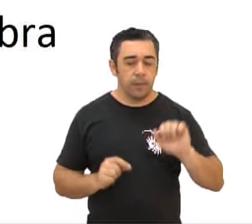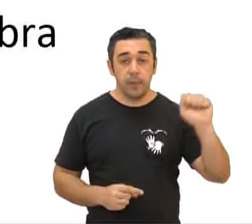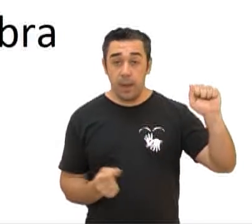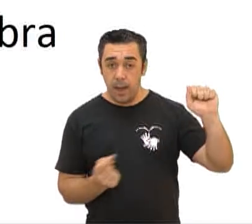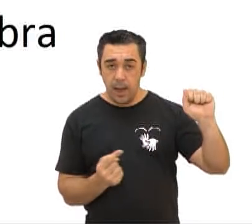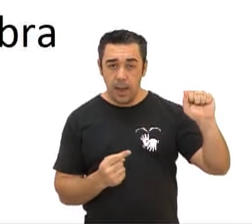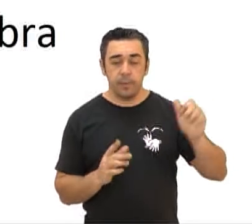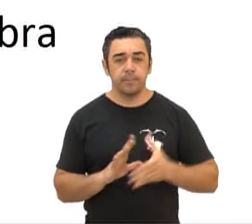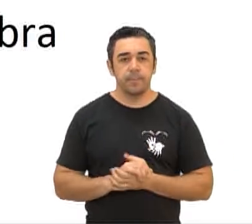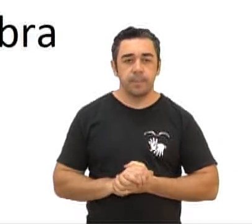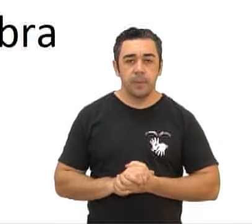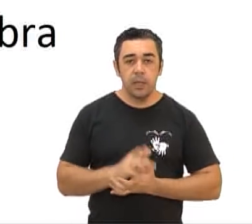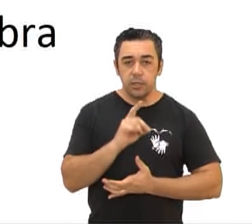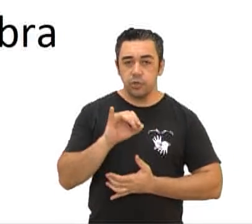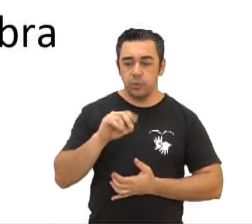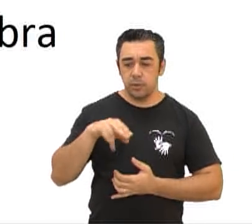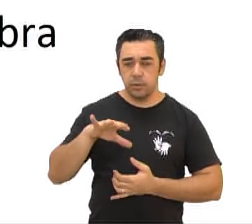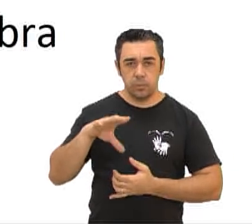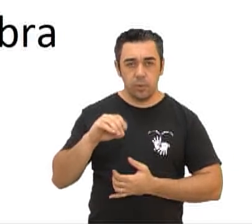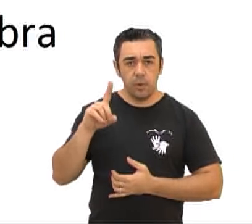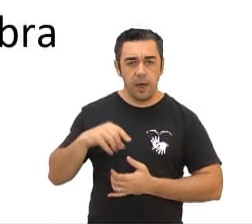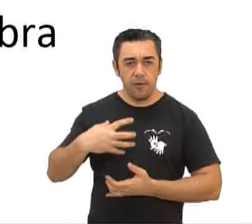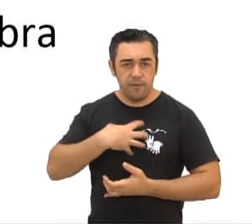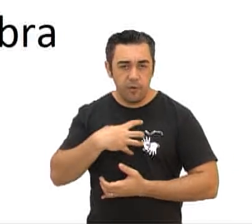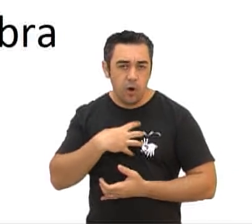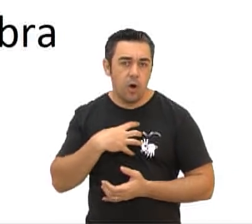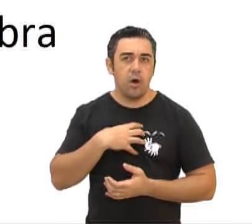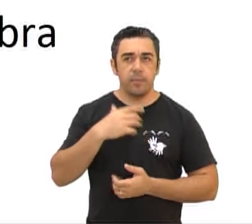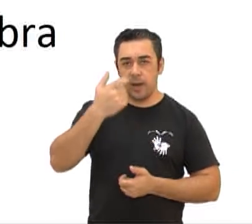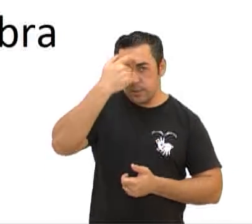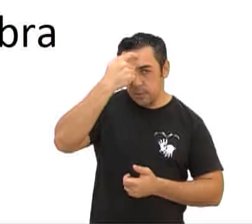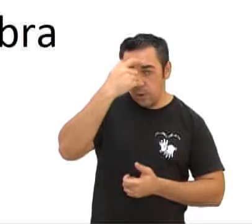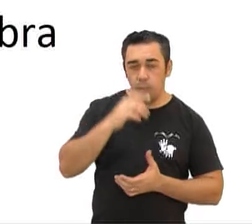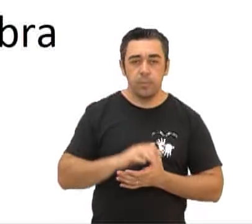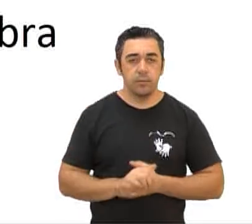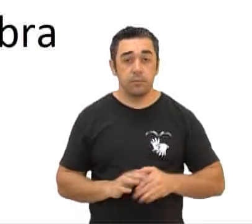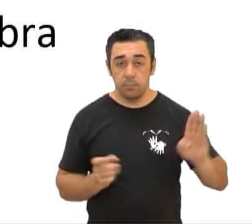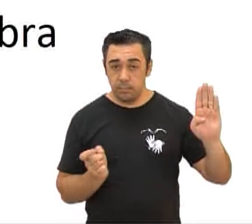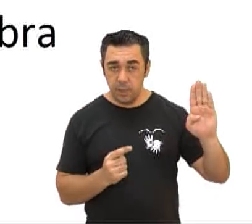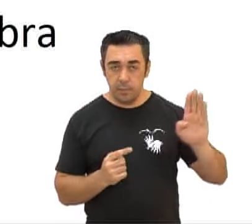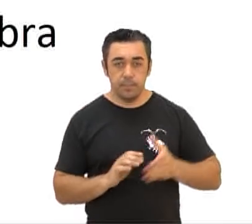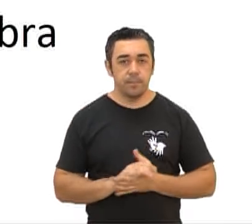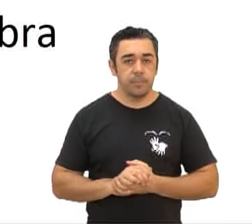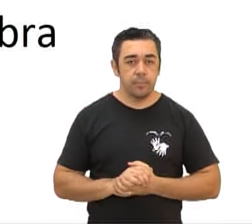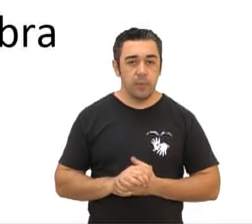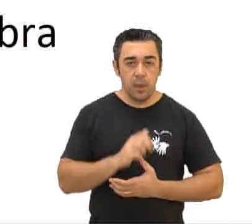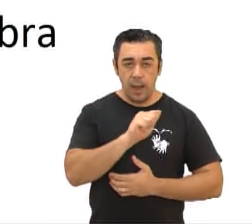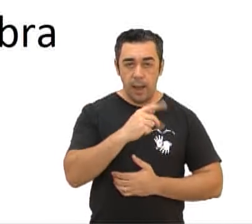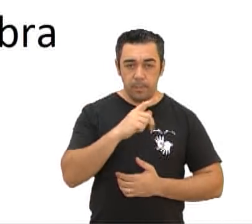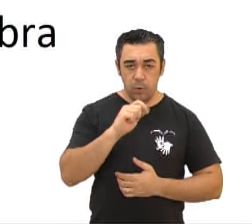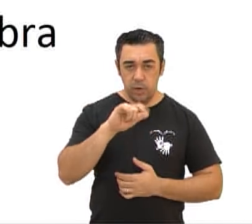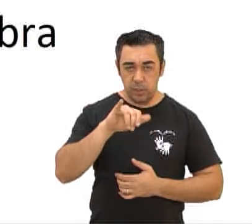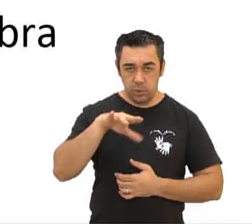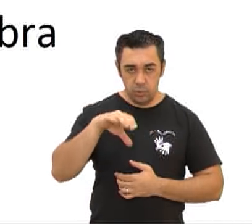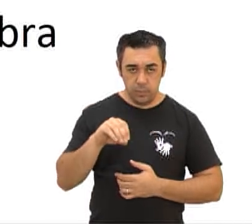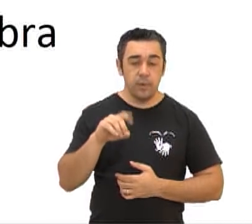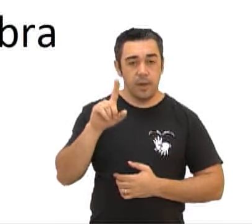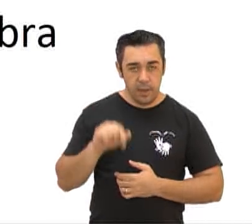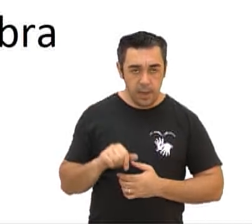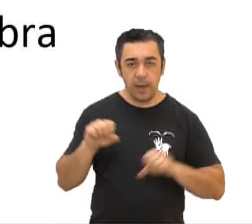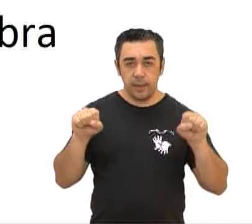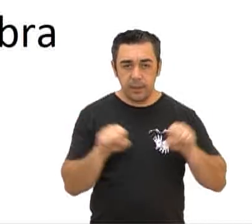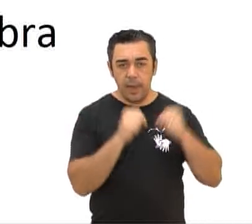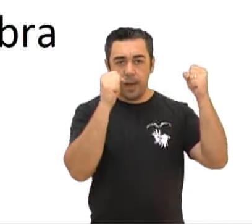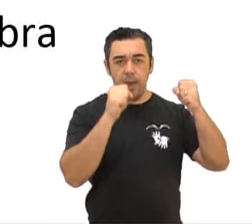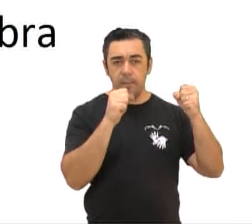elemento dionisíaco representa a forma, a harmonia, a racionalidade. B, o elemento apolíneo representa a quebra